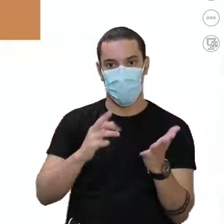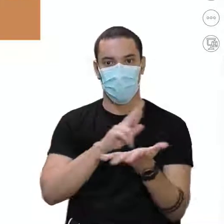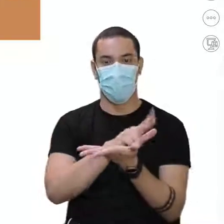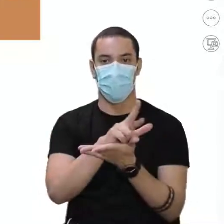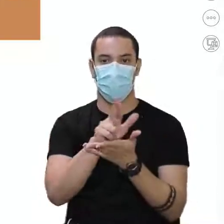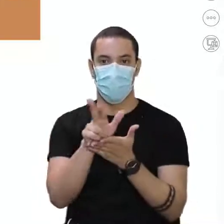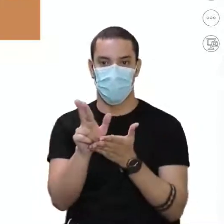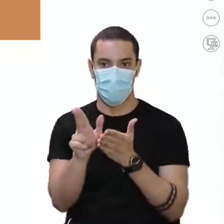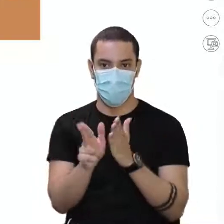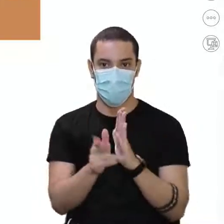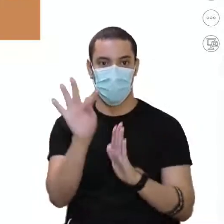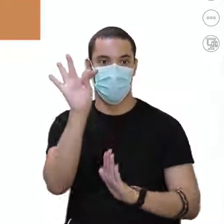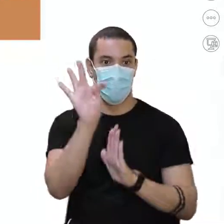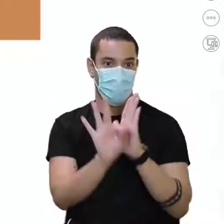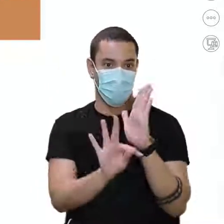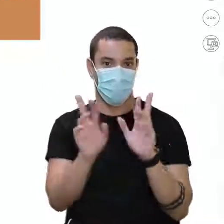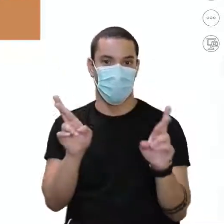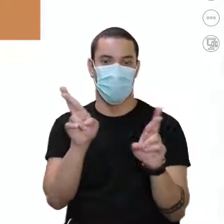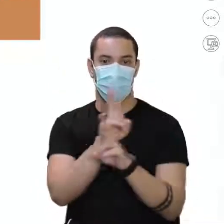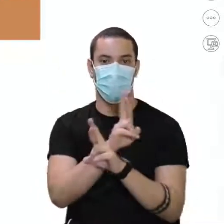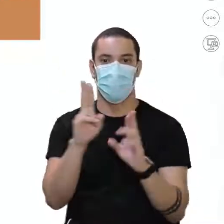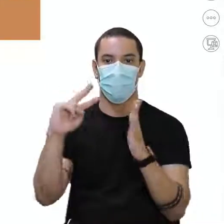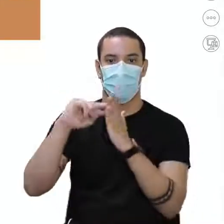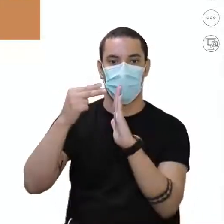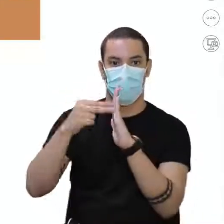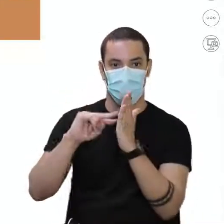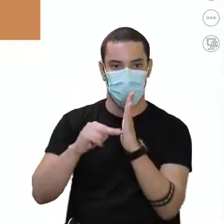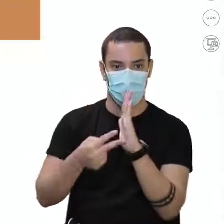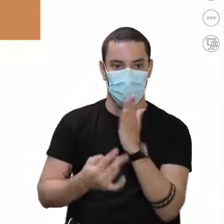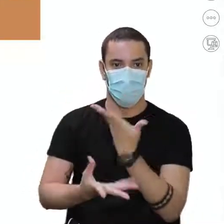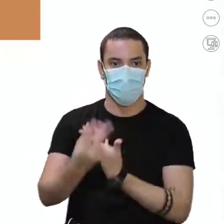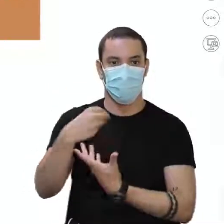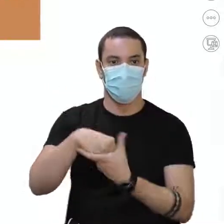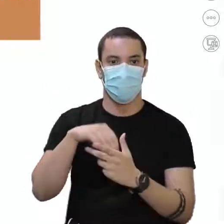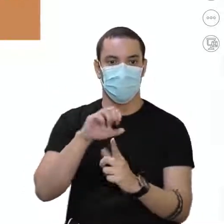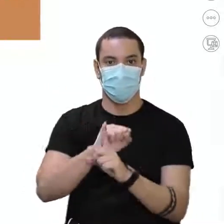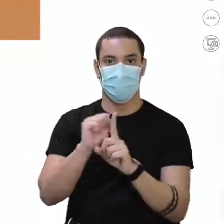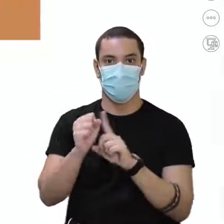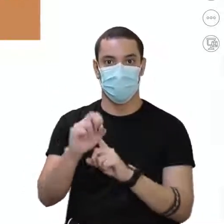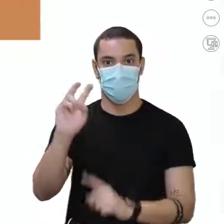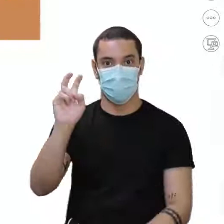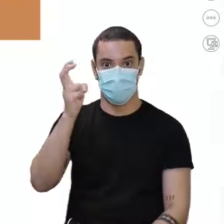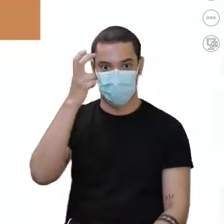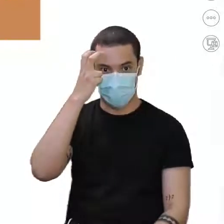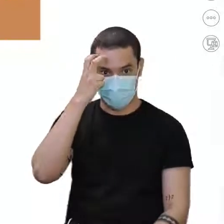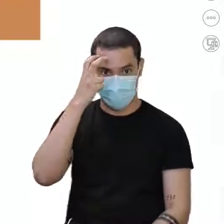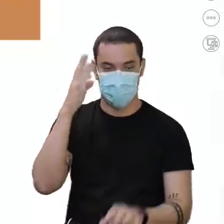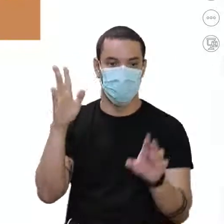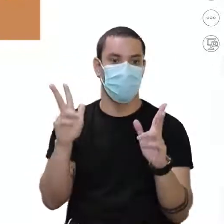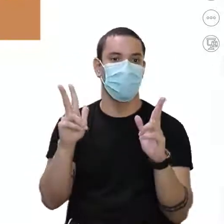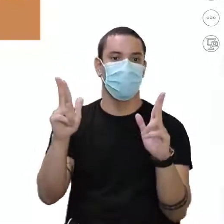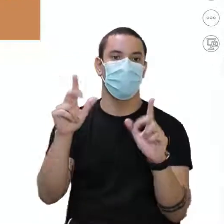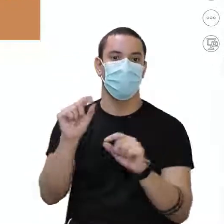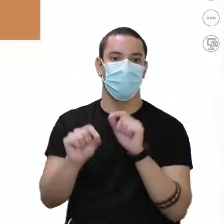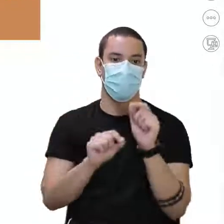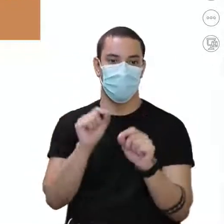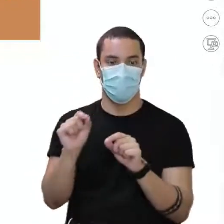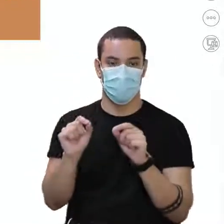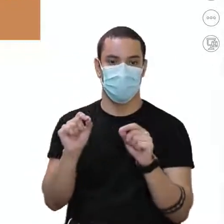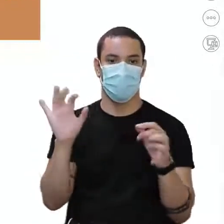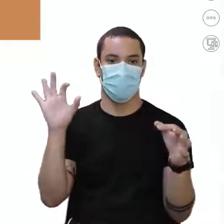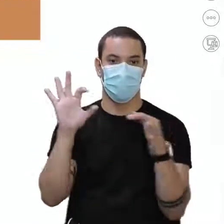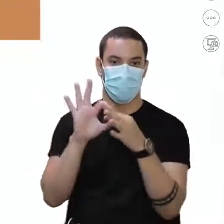gêneros textuais, relacionando seus significados ao âmbito sociocultural, assim como